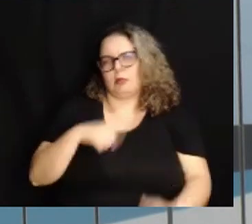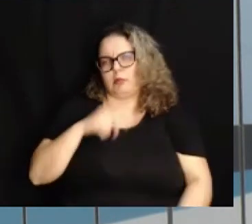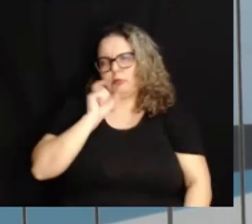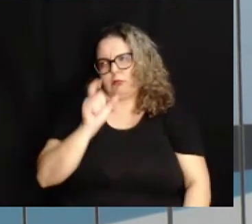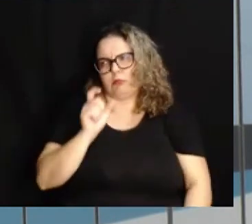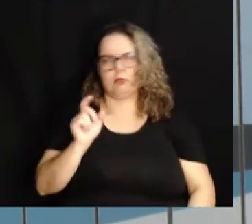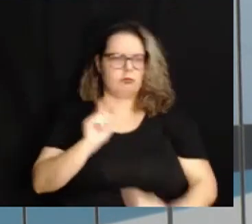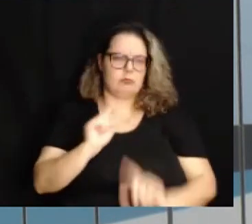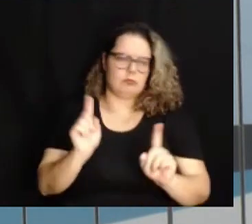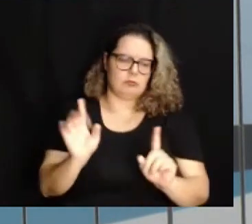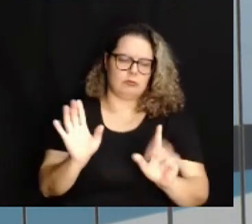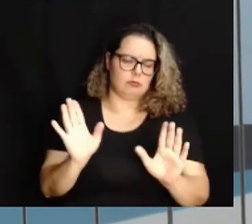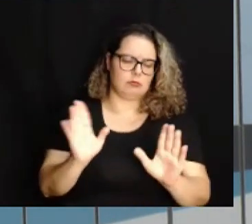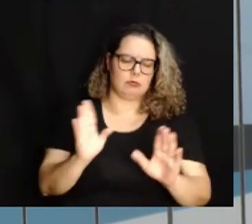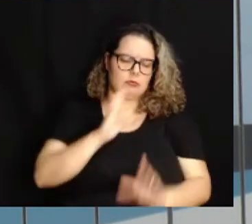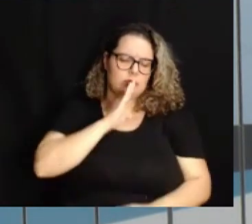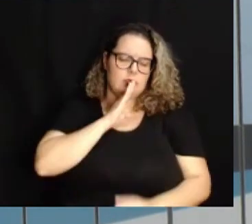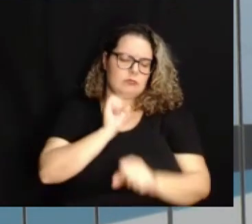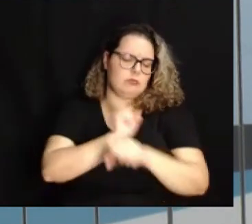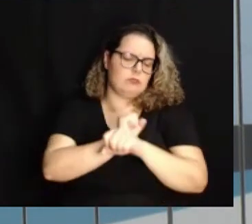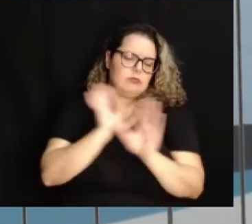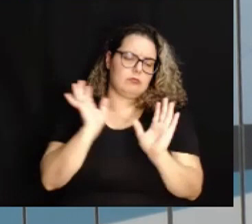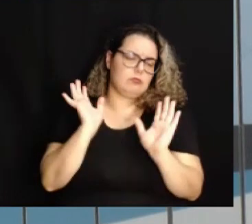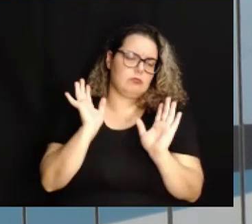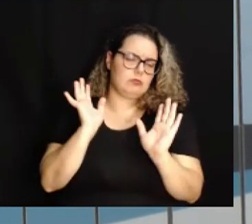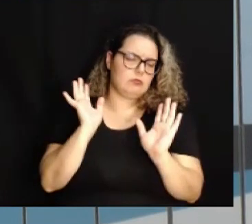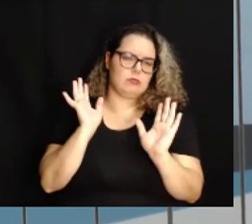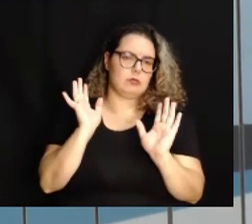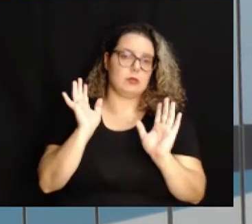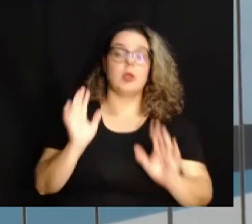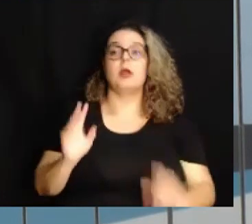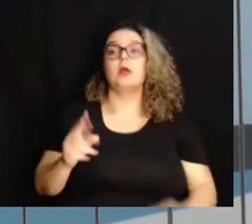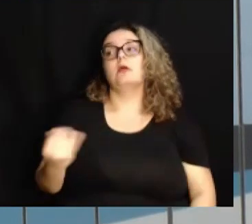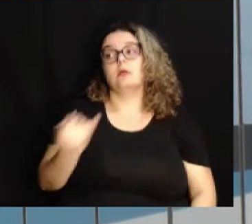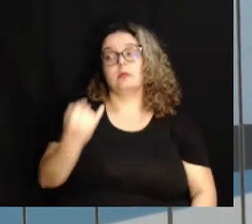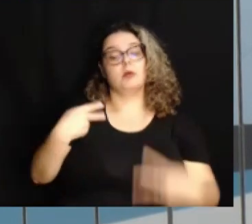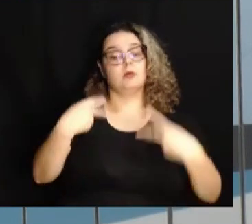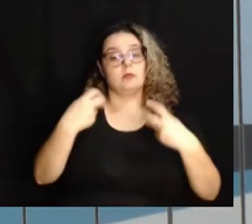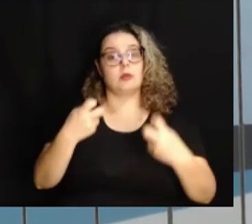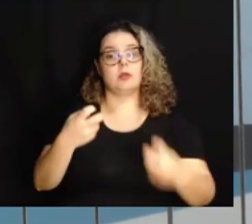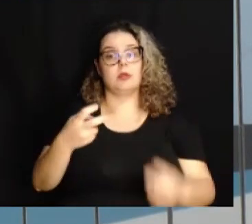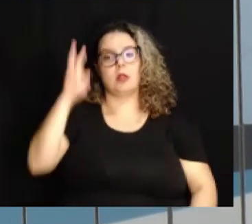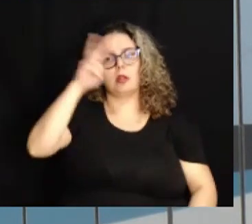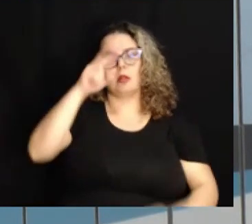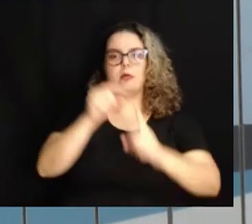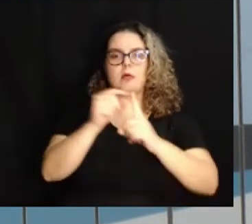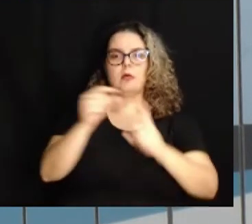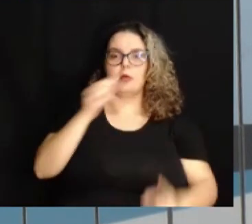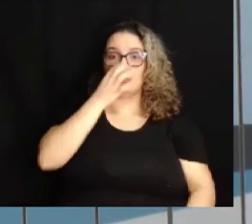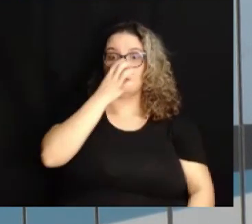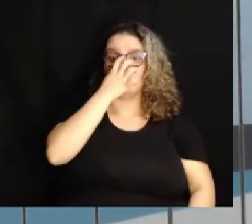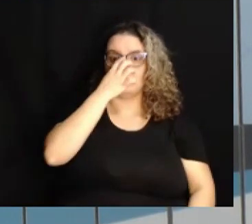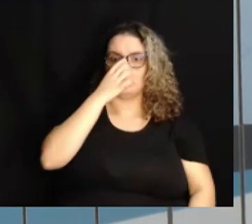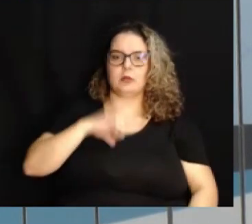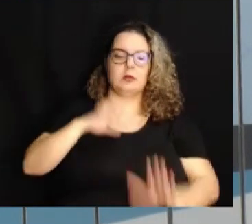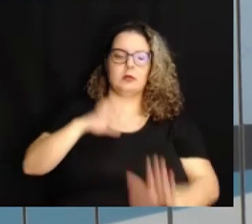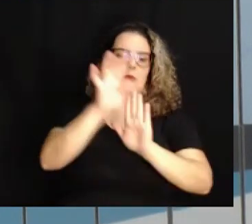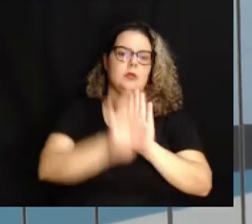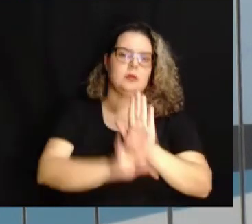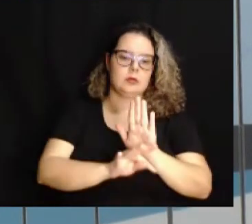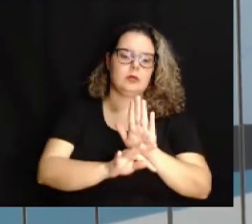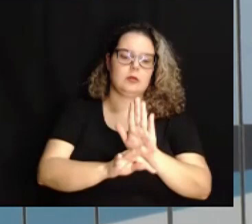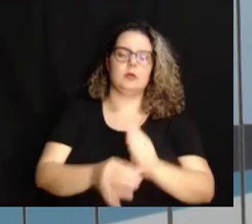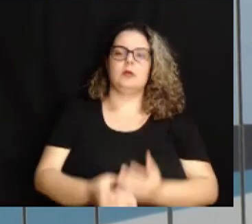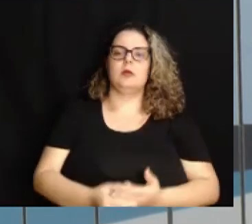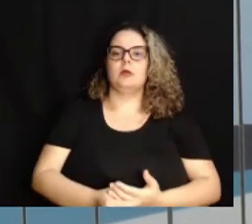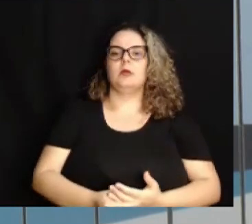né? Então a importância de nós sermos vistos me lembra muito uma frase, por exemplo, né? Tem um texto, a gente está falando dessa questão da psicanálise, né,